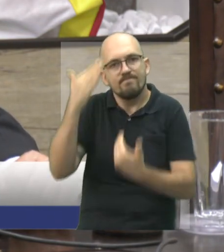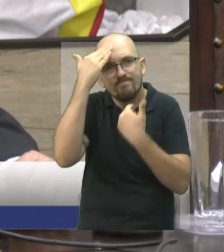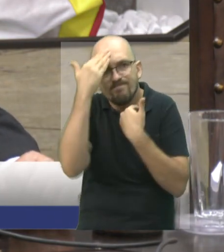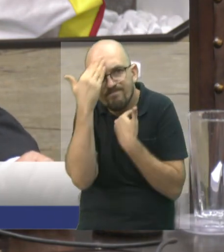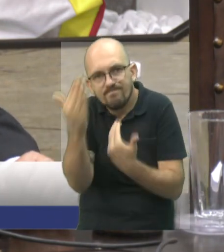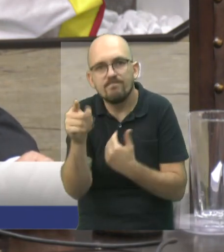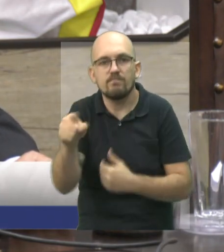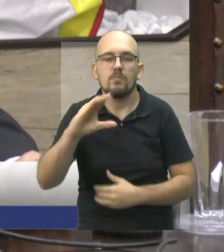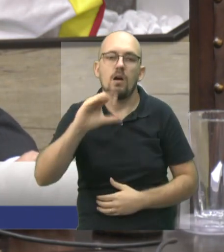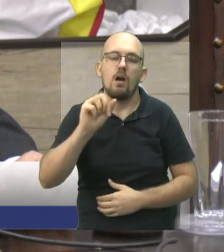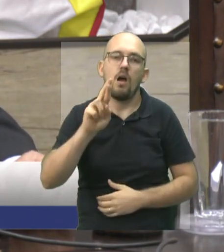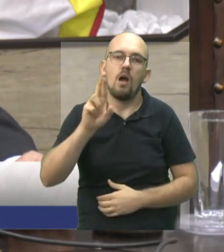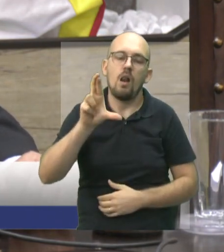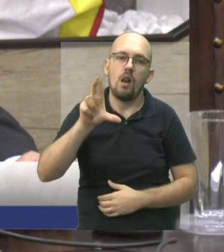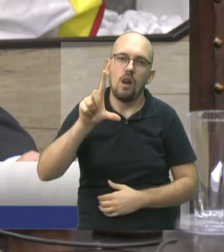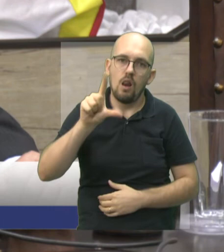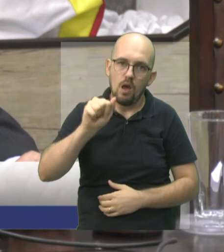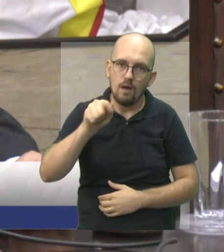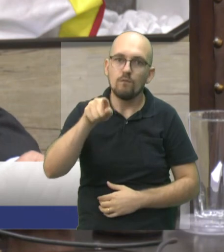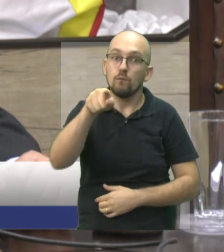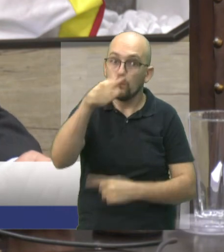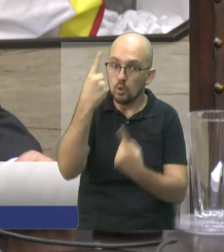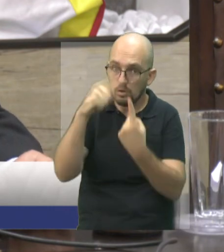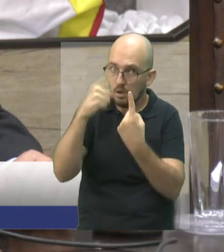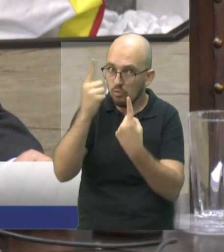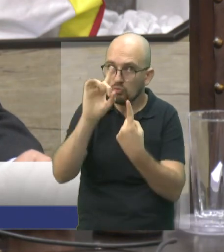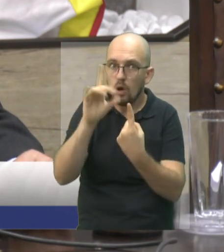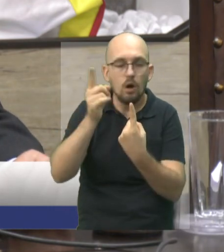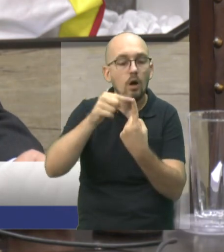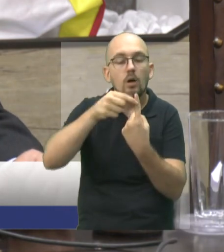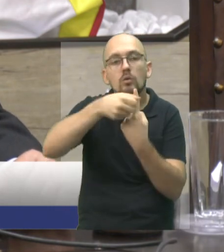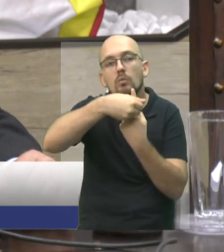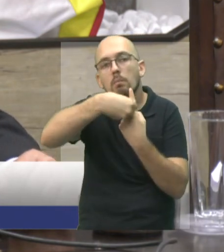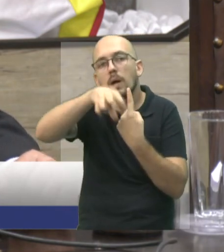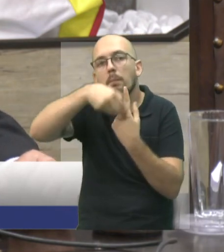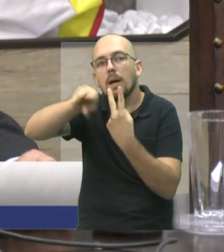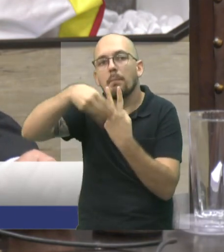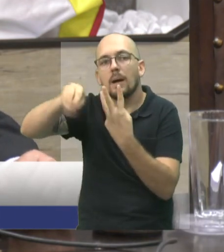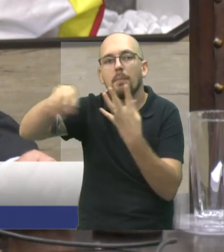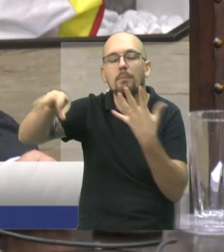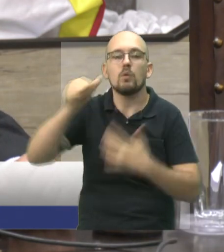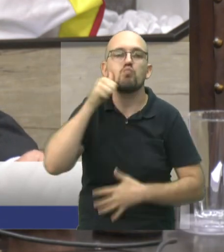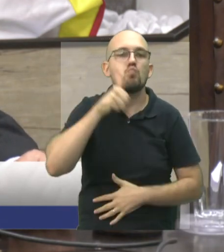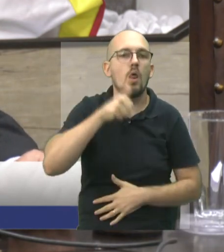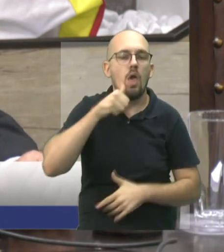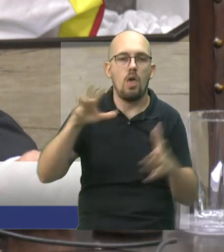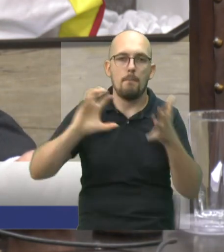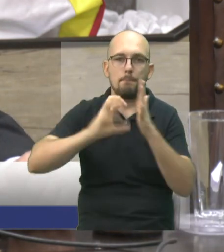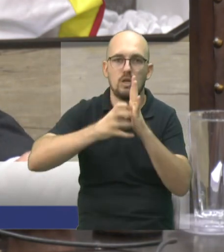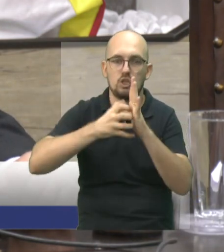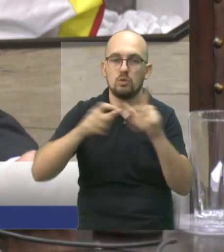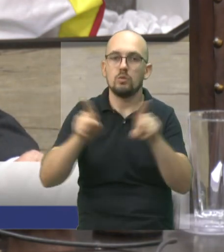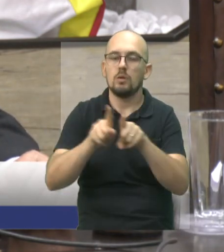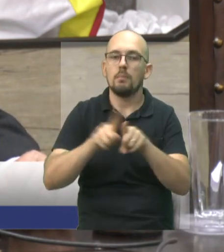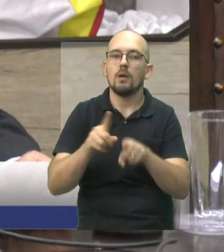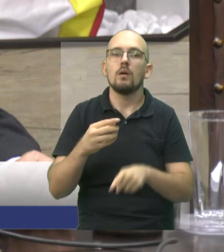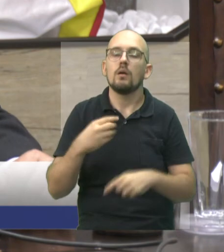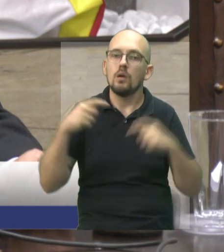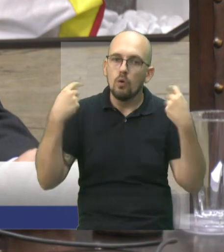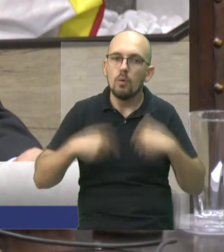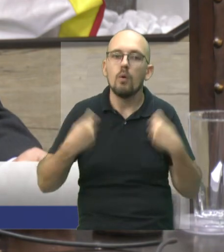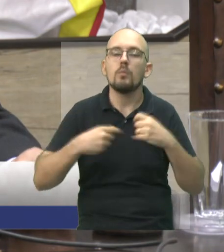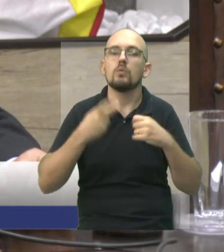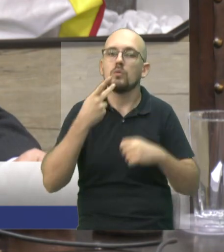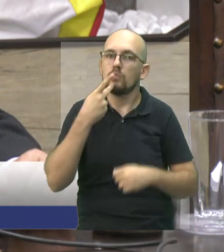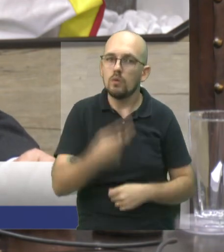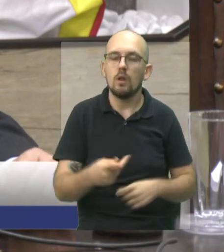você, Carla, que você estenda esse agradecimento a todas as mulheres do partido. E não poderia deixar também de